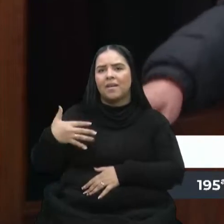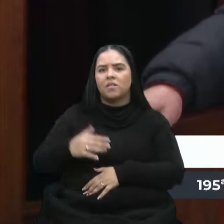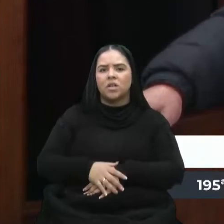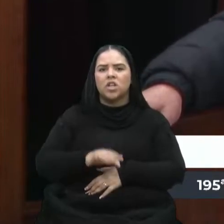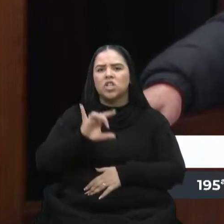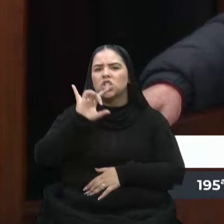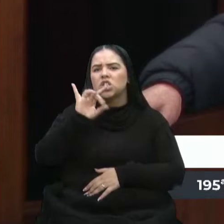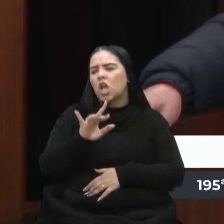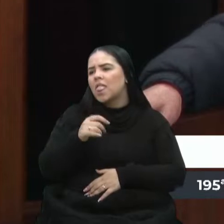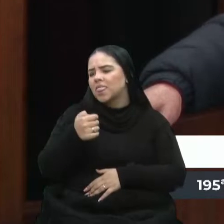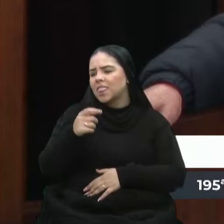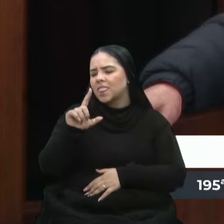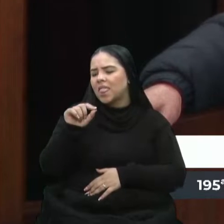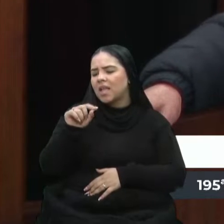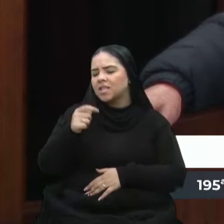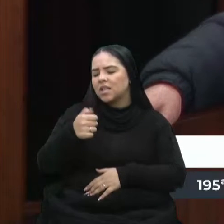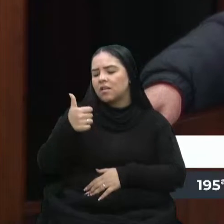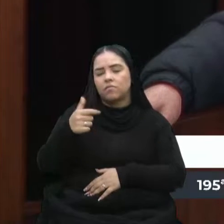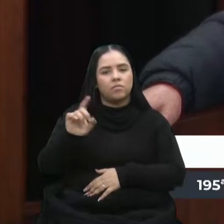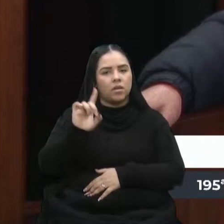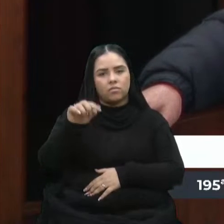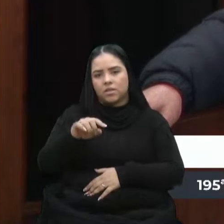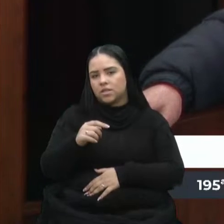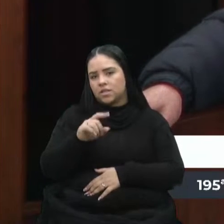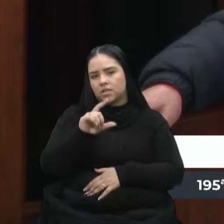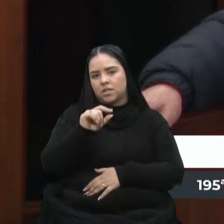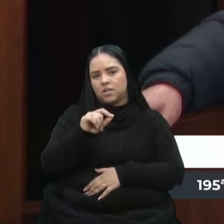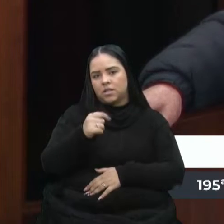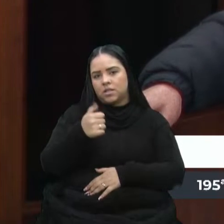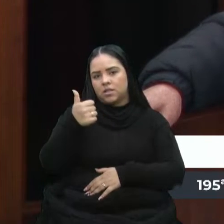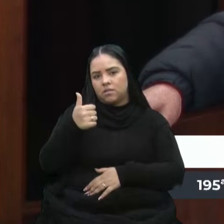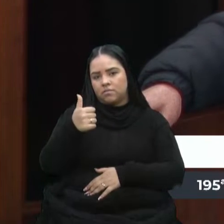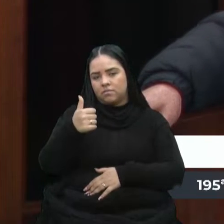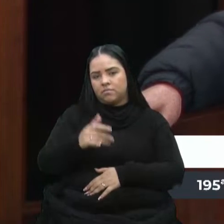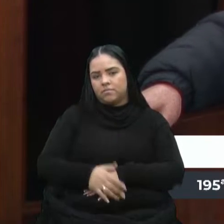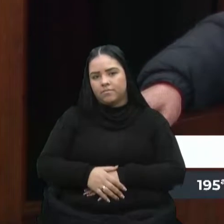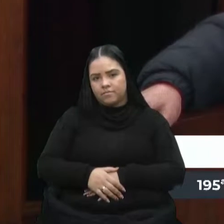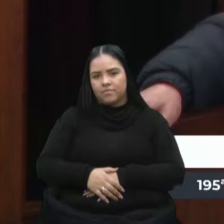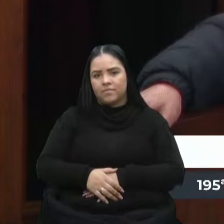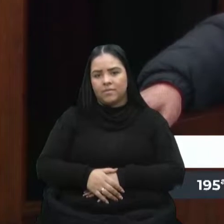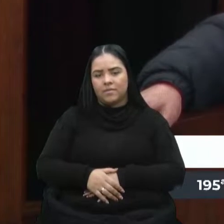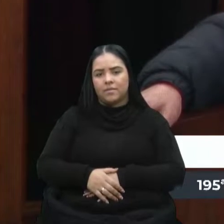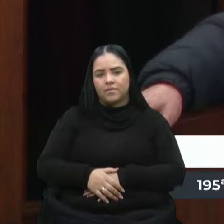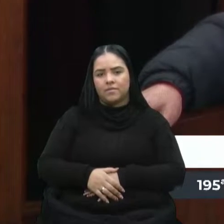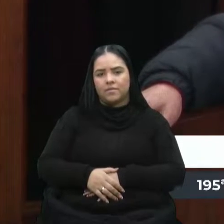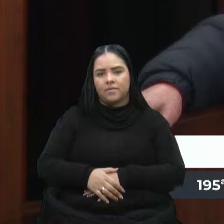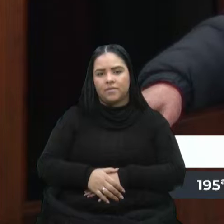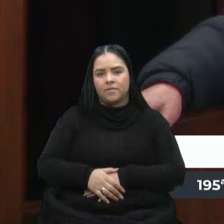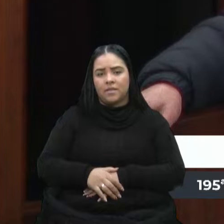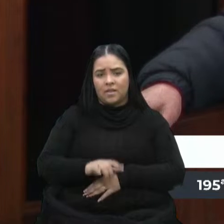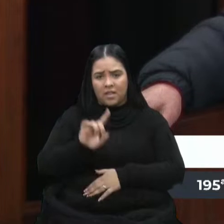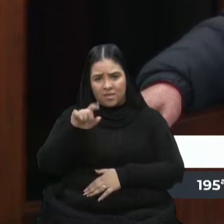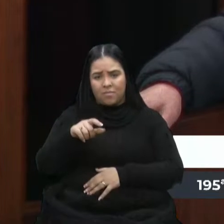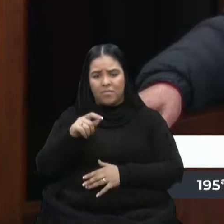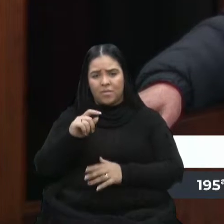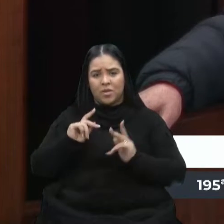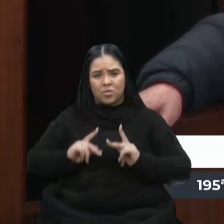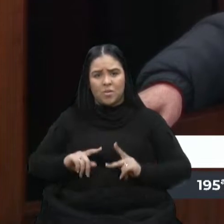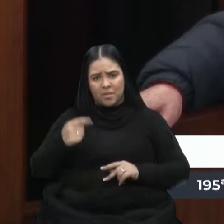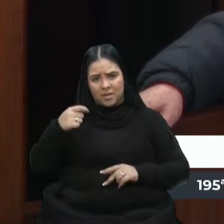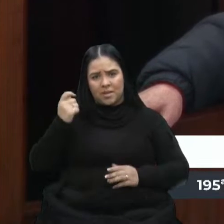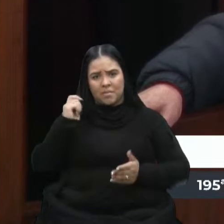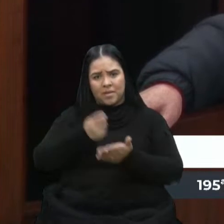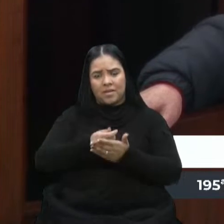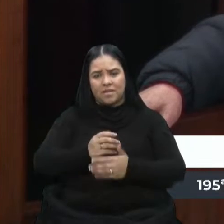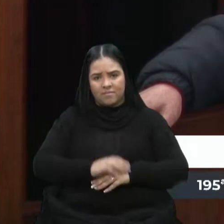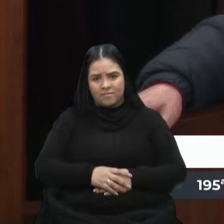10 centavos. Não foi 10 centavos. Foi 10 centavos que saiu do bolso do contribuinte. O